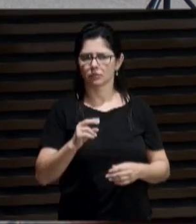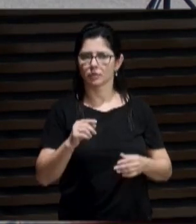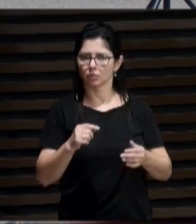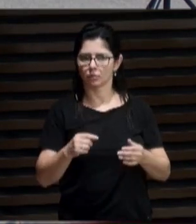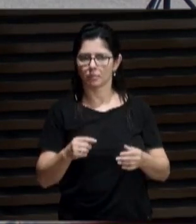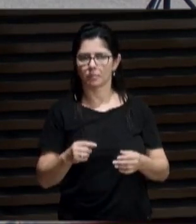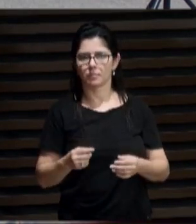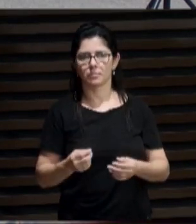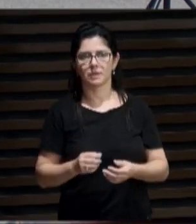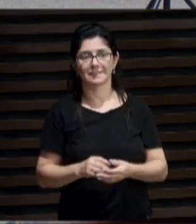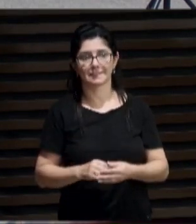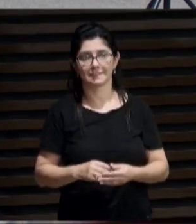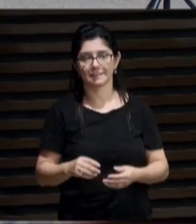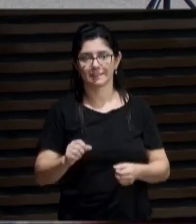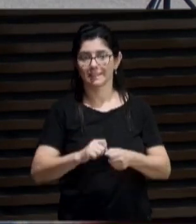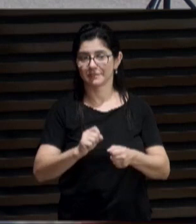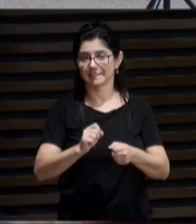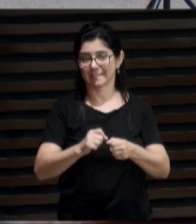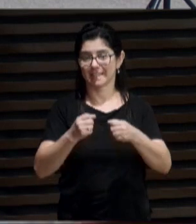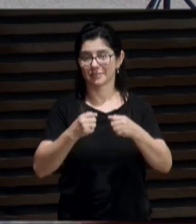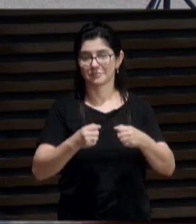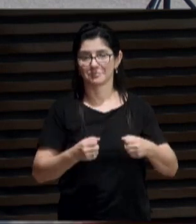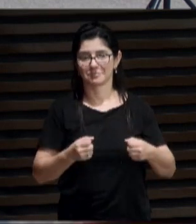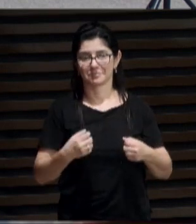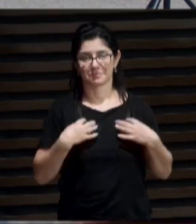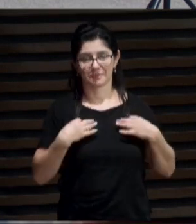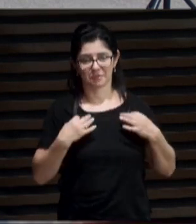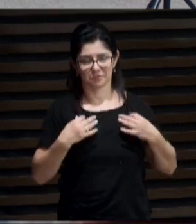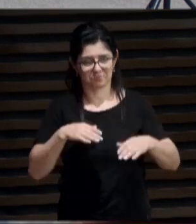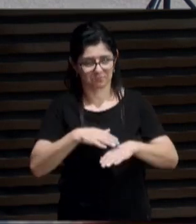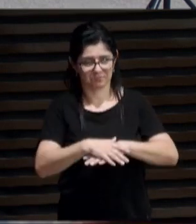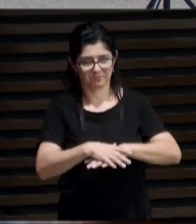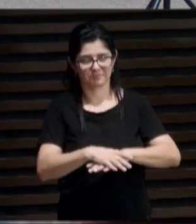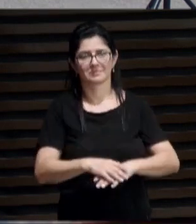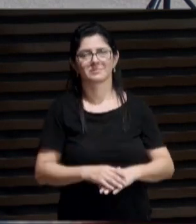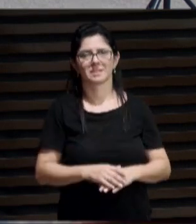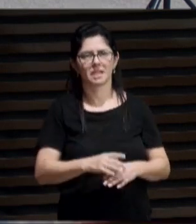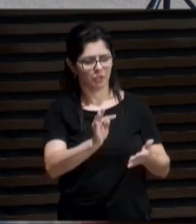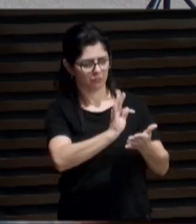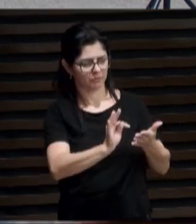Mas essa resolução, ela estava fadada ao fracasso, logo de início. E o texto continua.